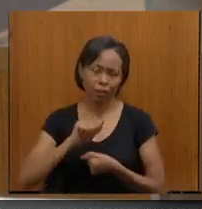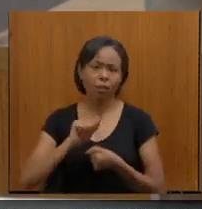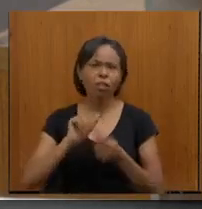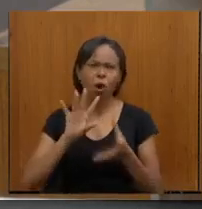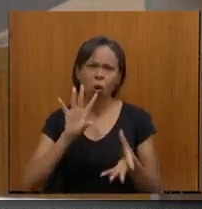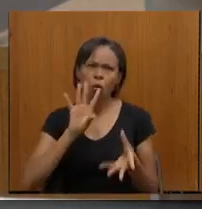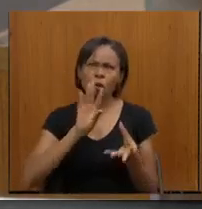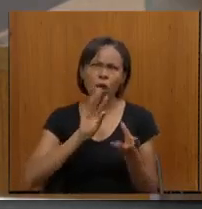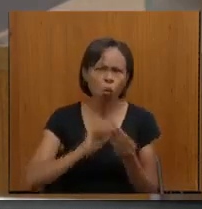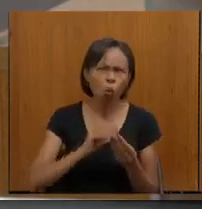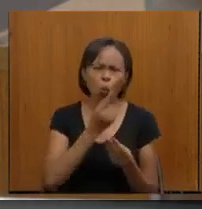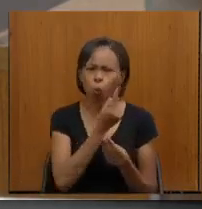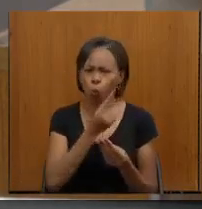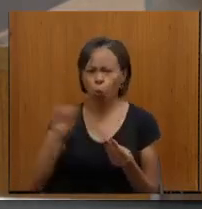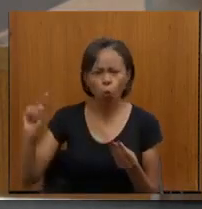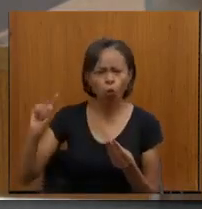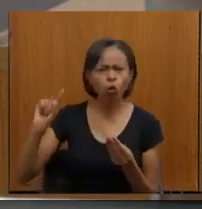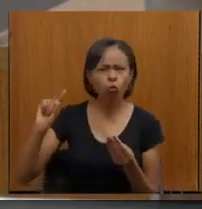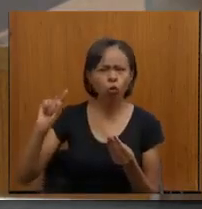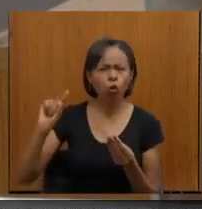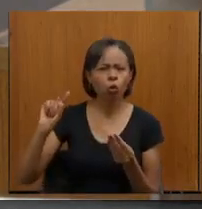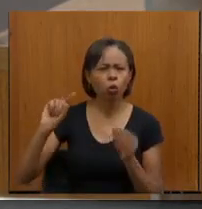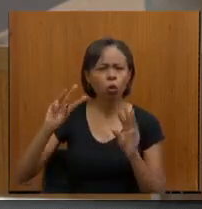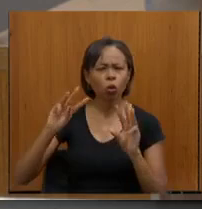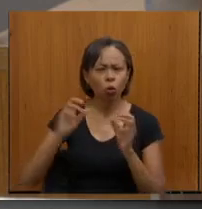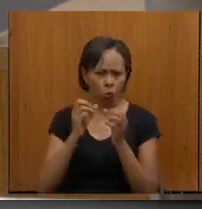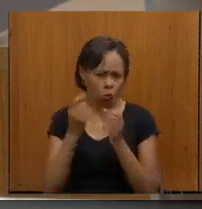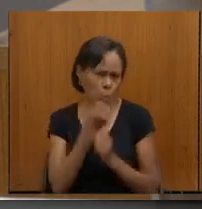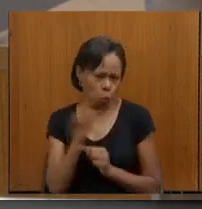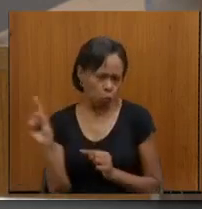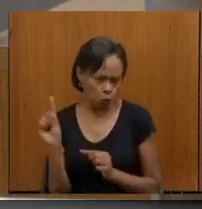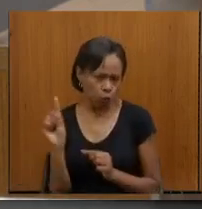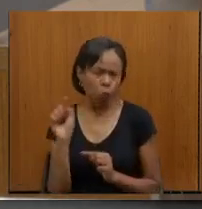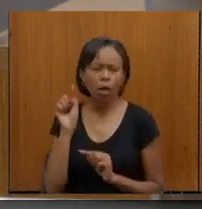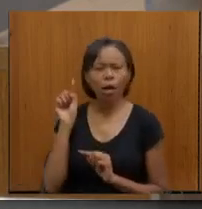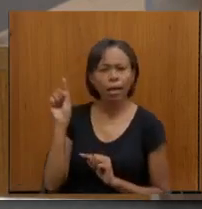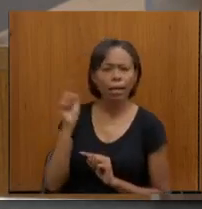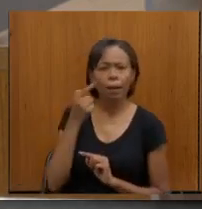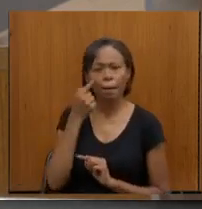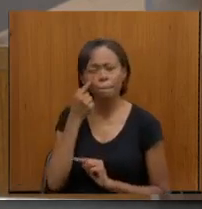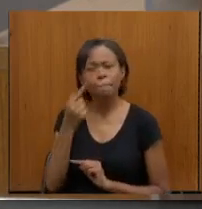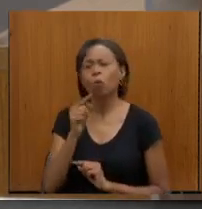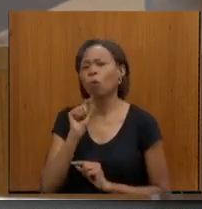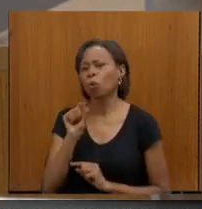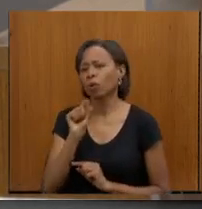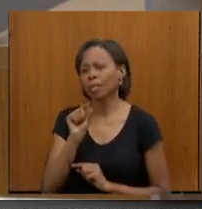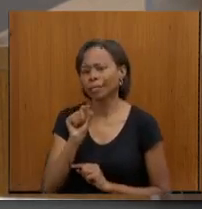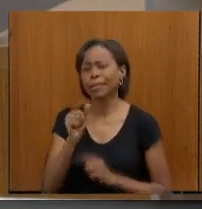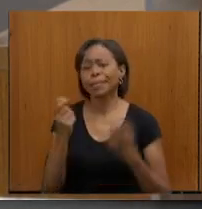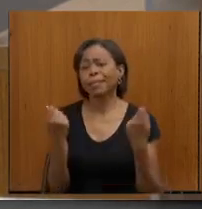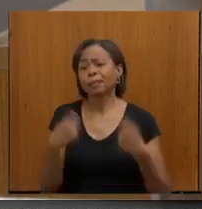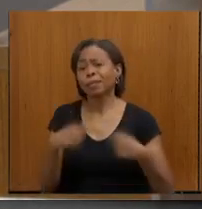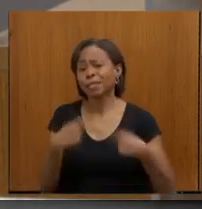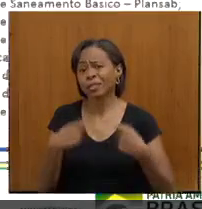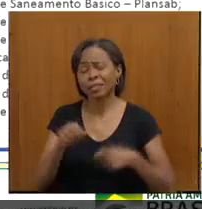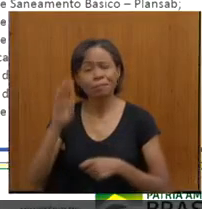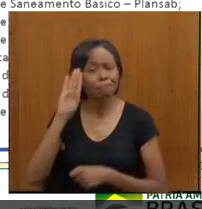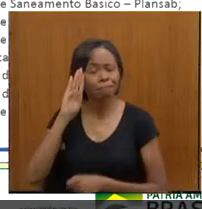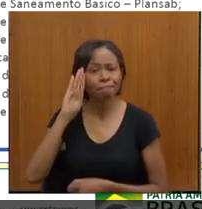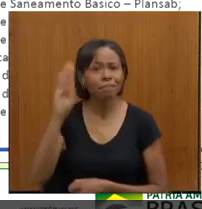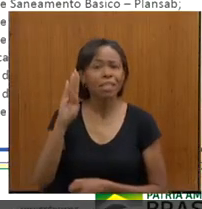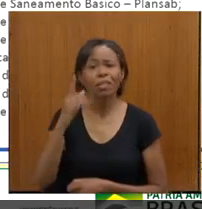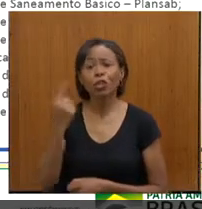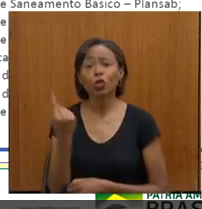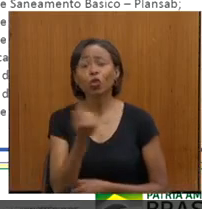o Esse era o último Jorge acho que tem mais um útil esse daí fala apenas da governança e da Necessidade Principalmente quando nos